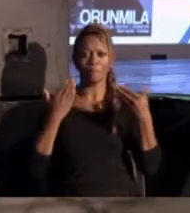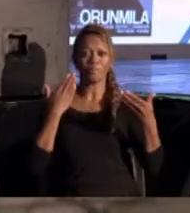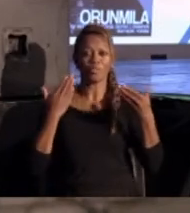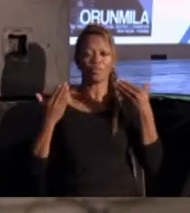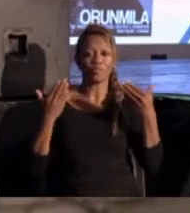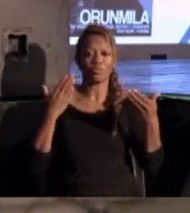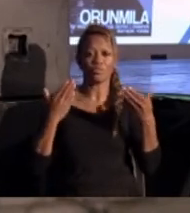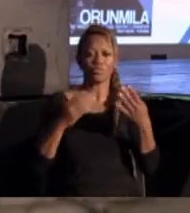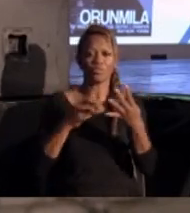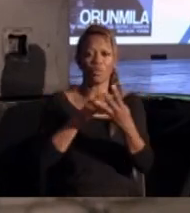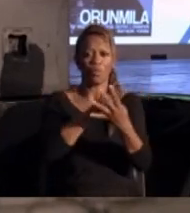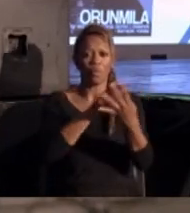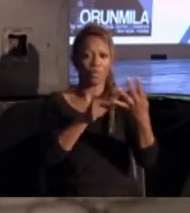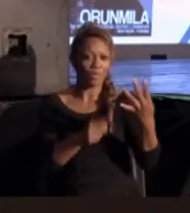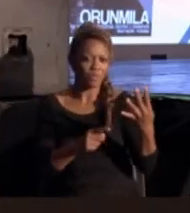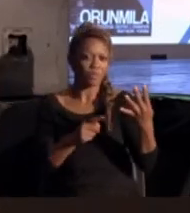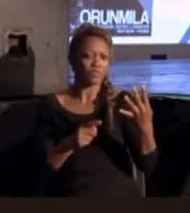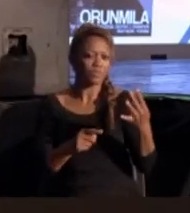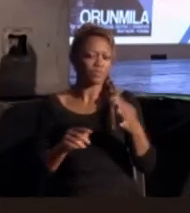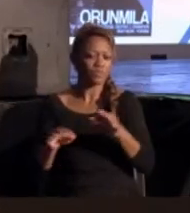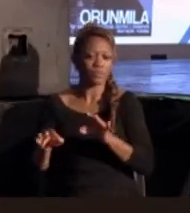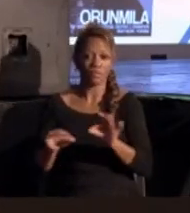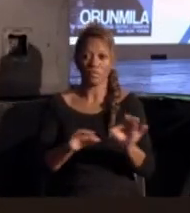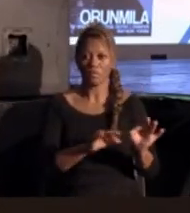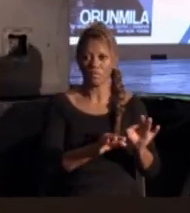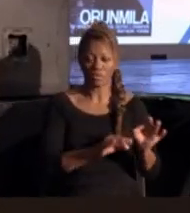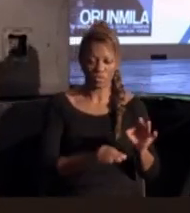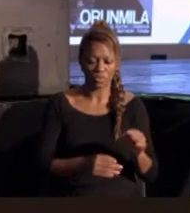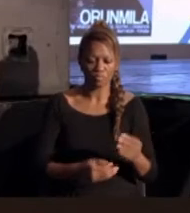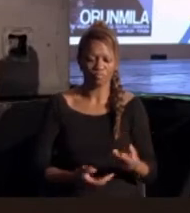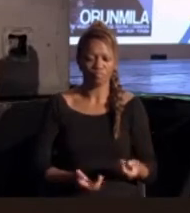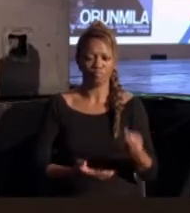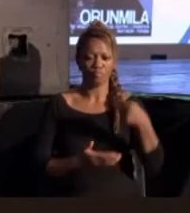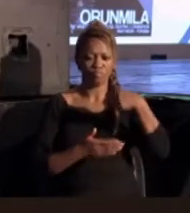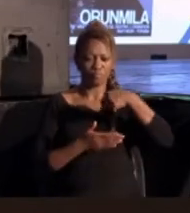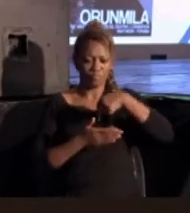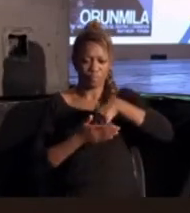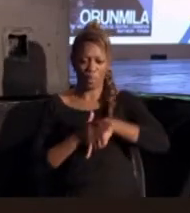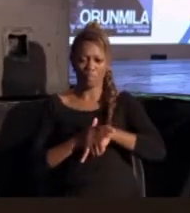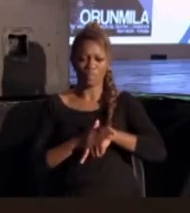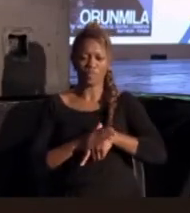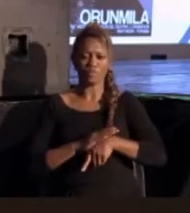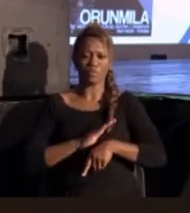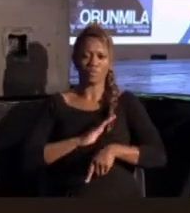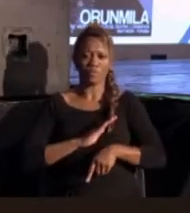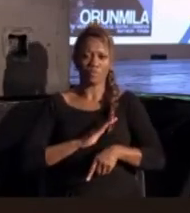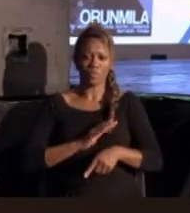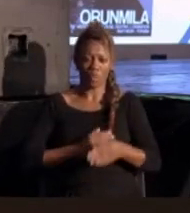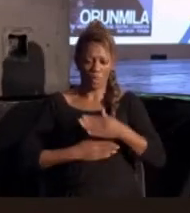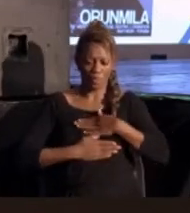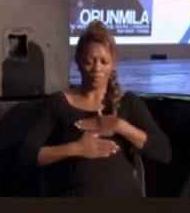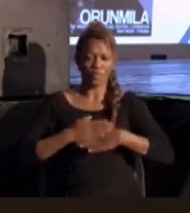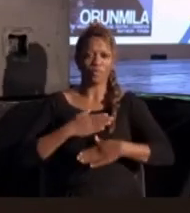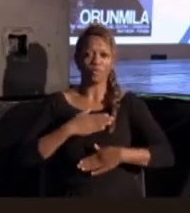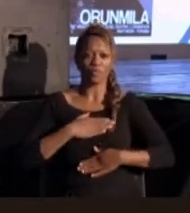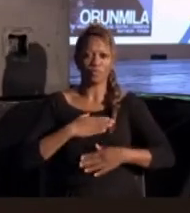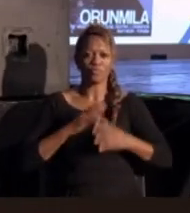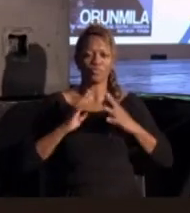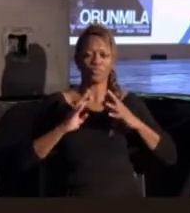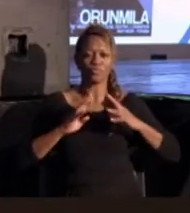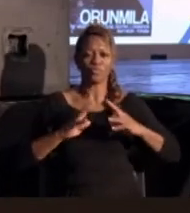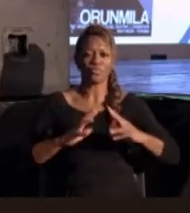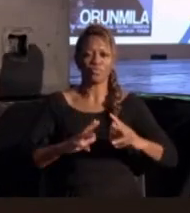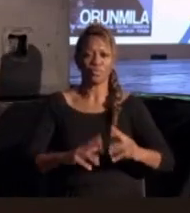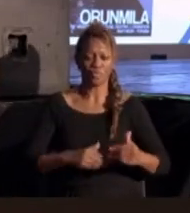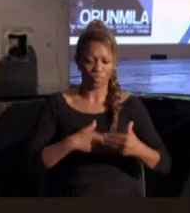quatro elementos se organizam dentro de nós, como nós somos mobilizados pelos quatro elementos e todos os